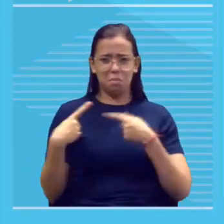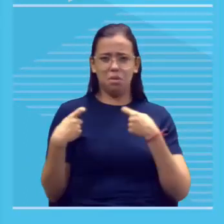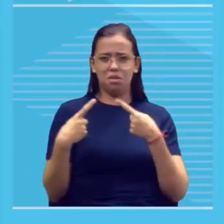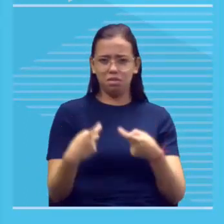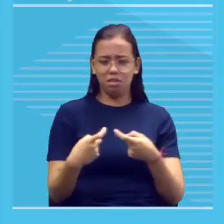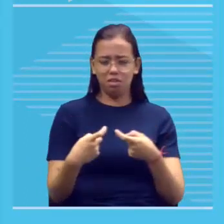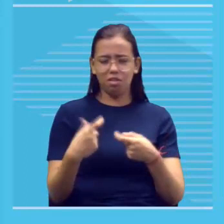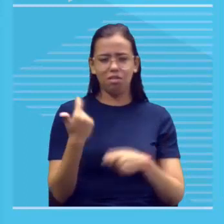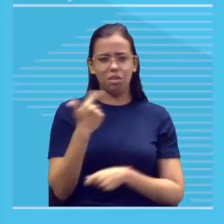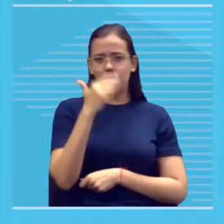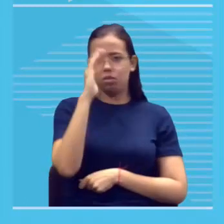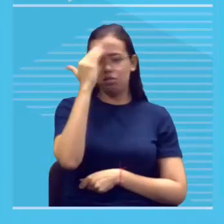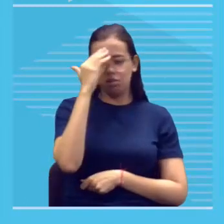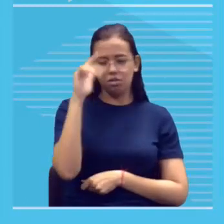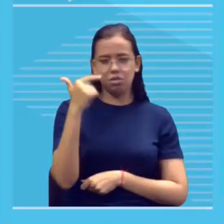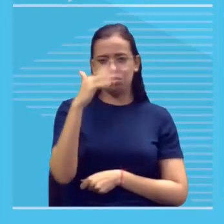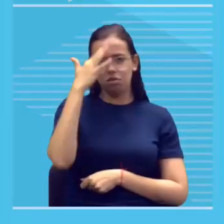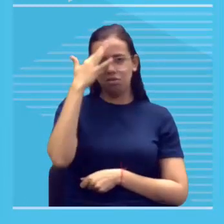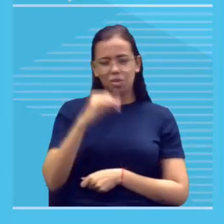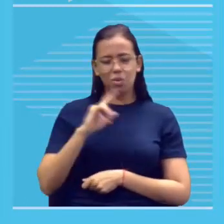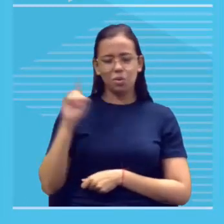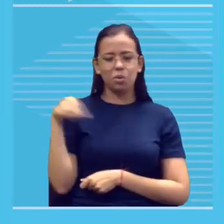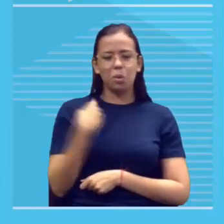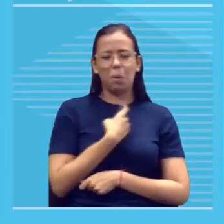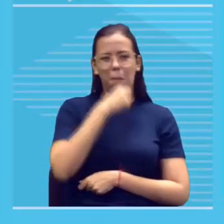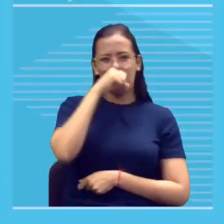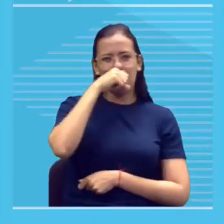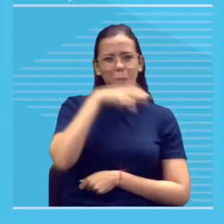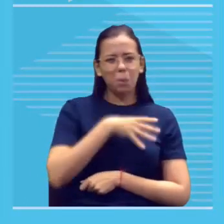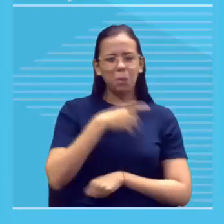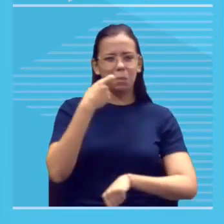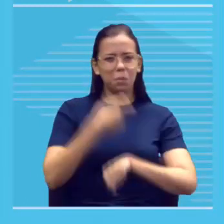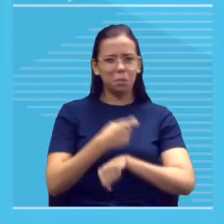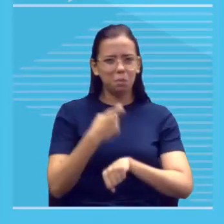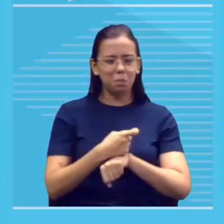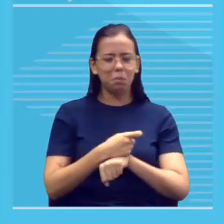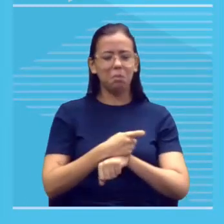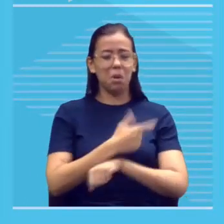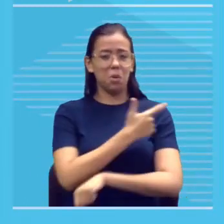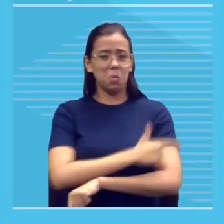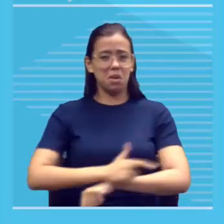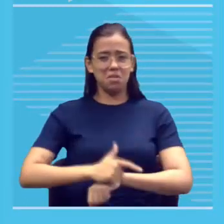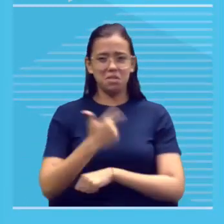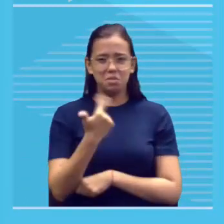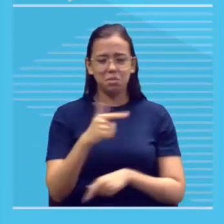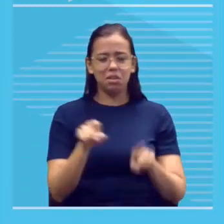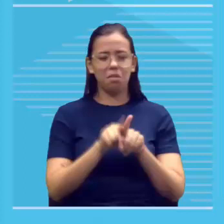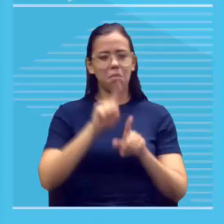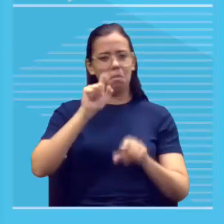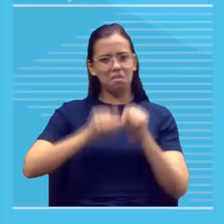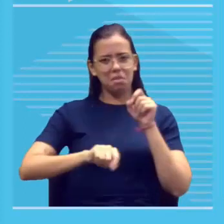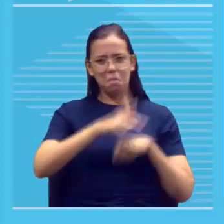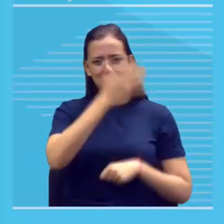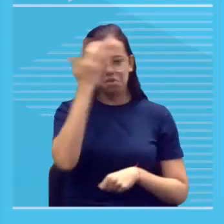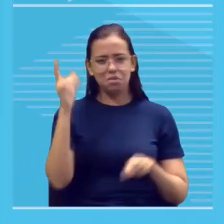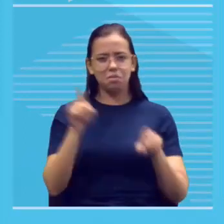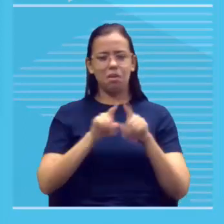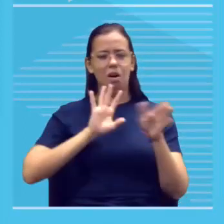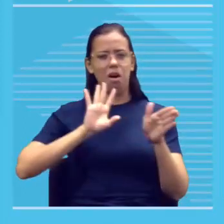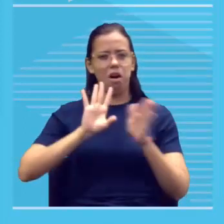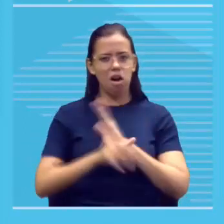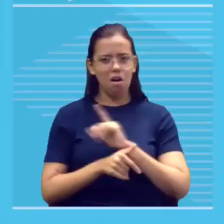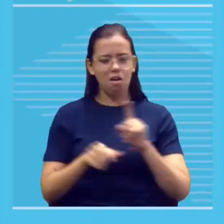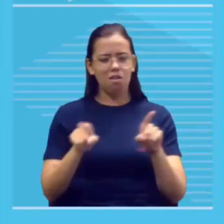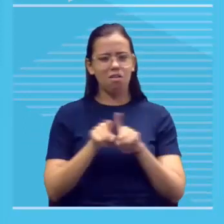nós nos entendemos e nós somos grossos rudes mal educados matamos o irmão roubamos o irmão